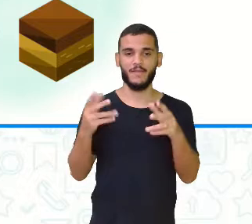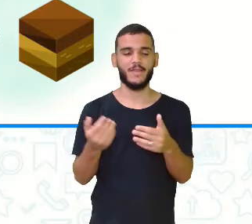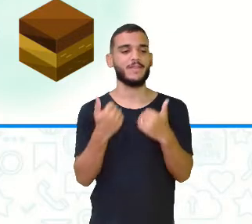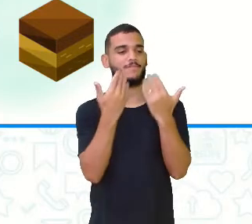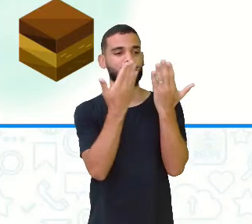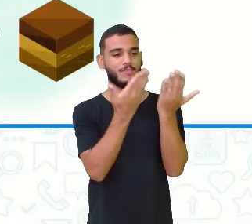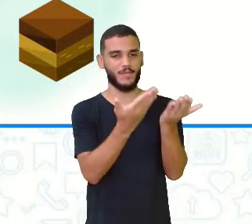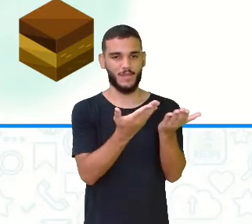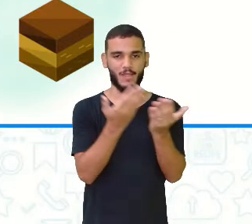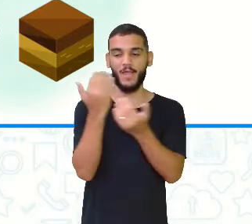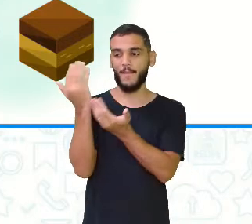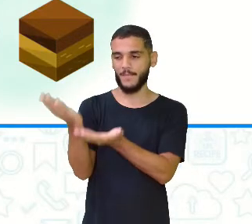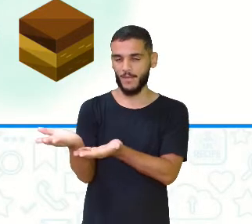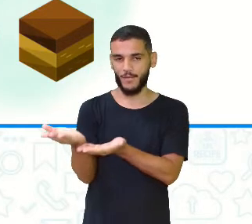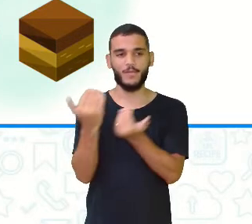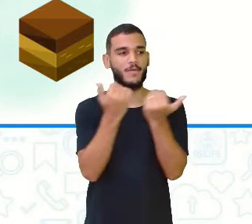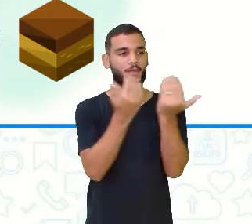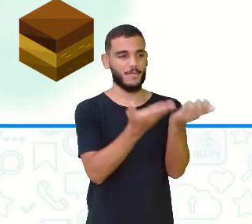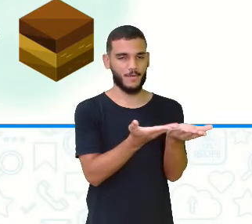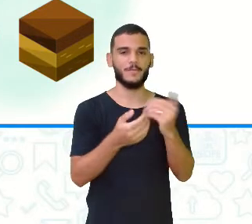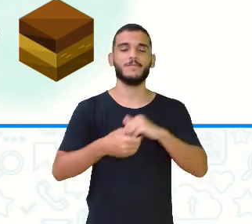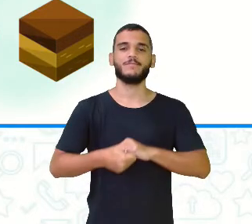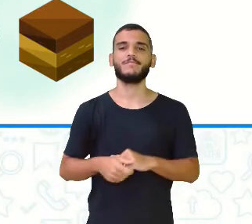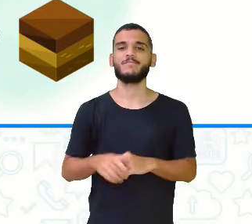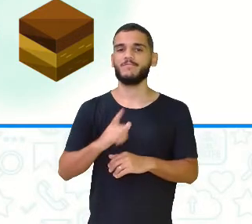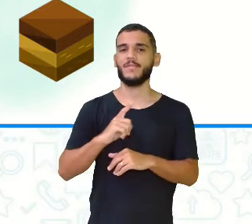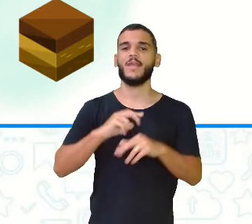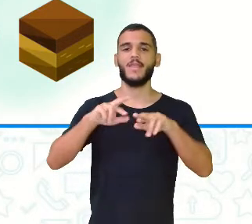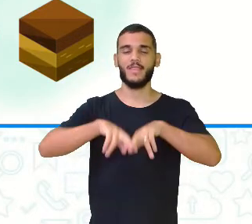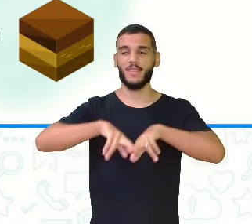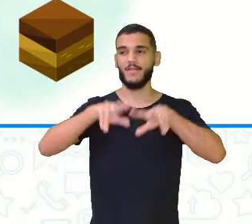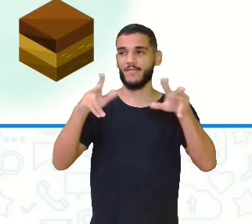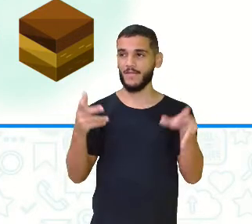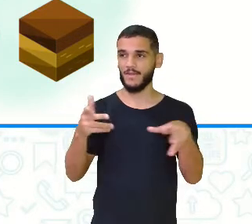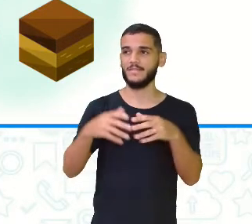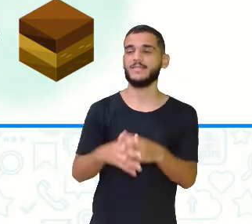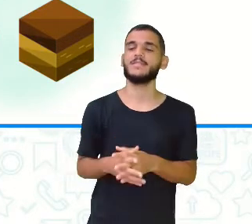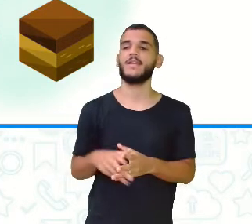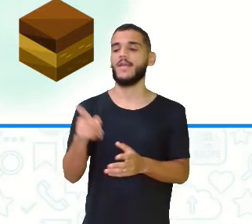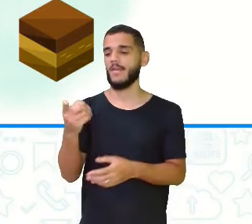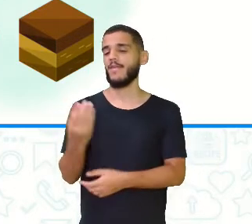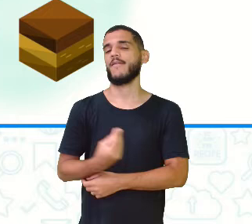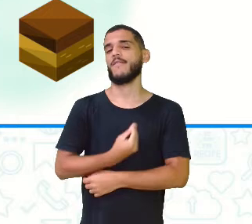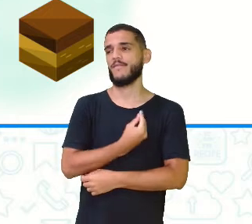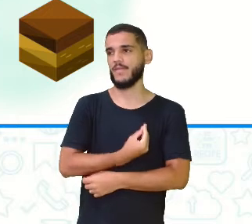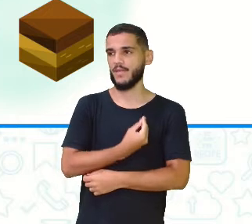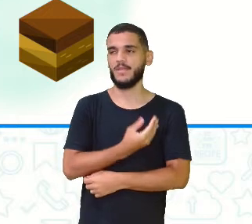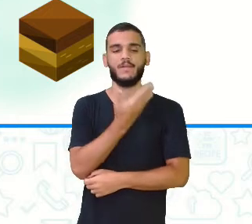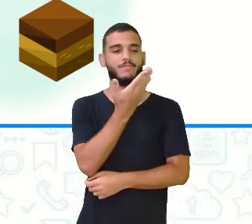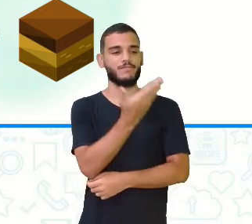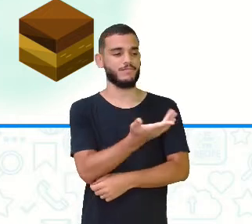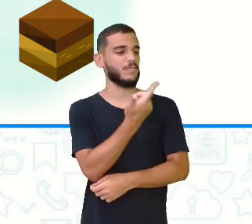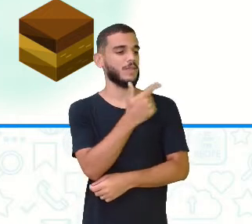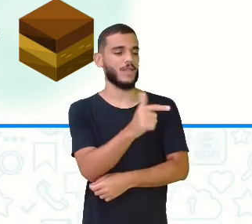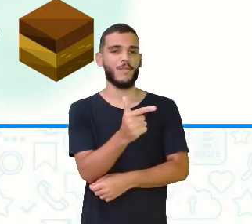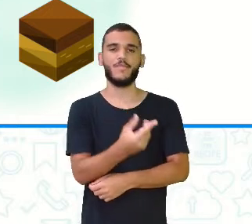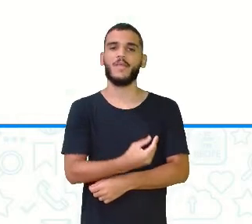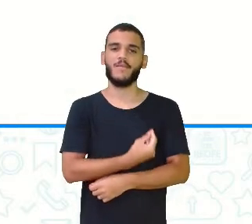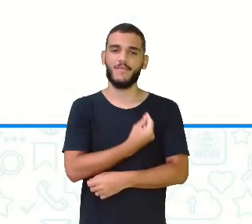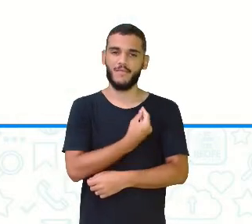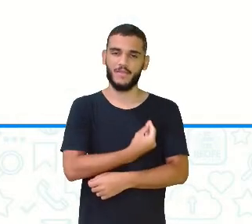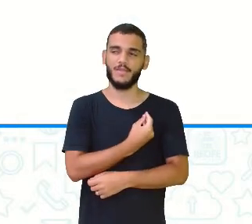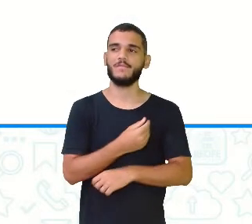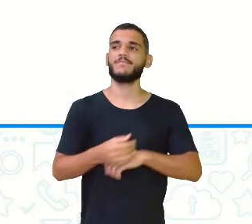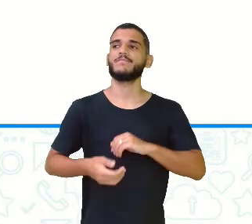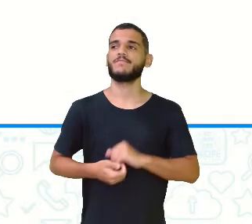dos nossos seres bióticos e abióticos. Os seres bióticos com aqueles que têm vida e os seres abióticos, professora Márcia, aqueles